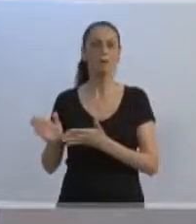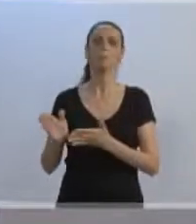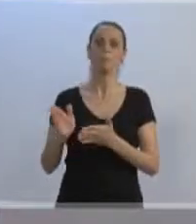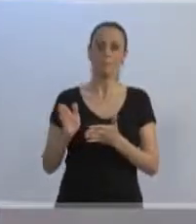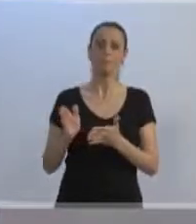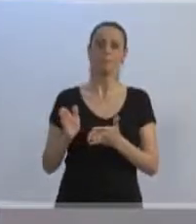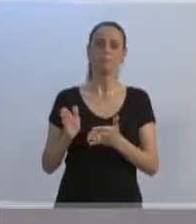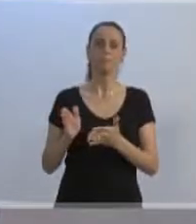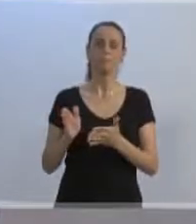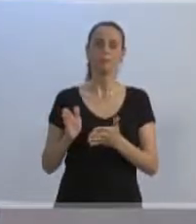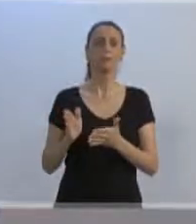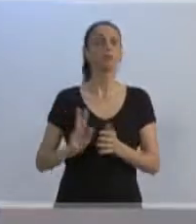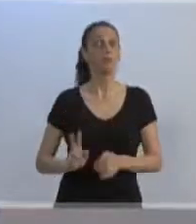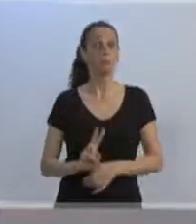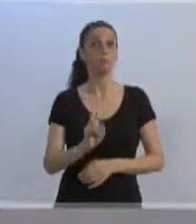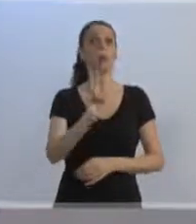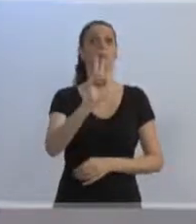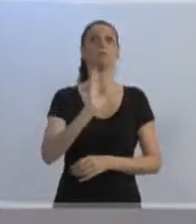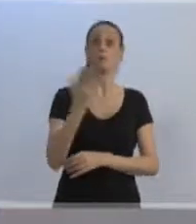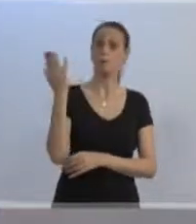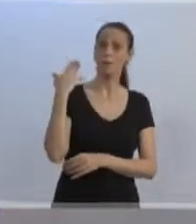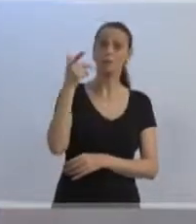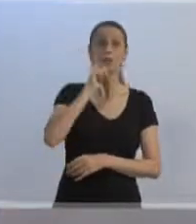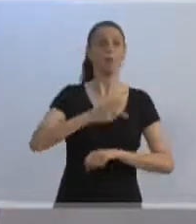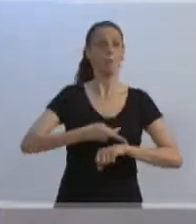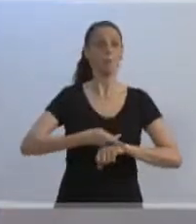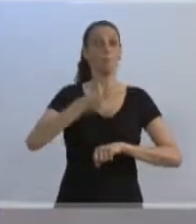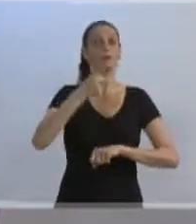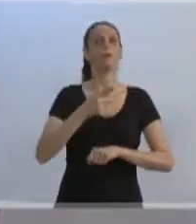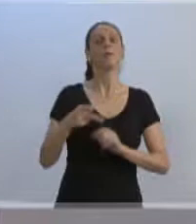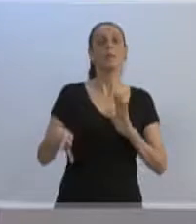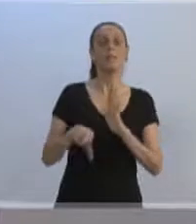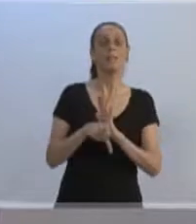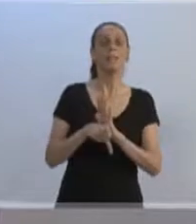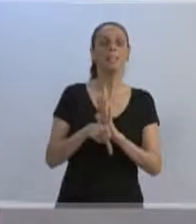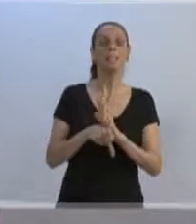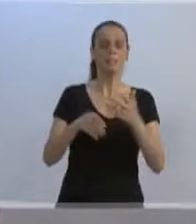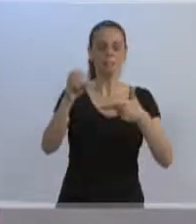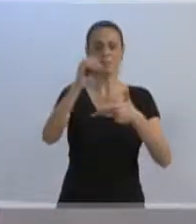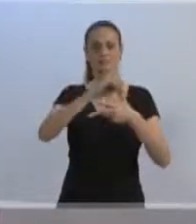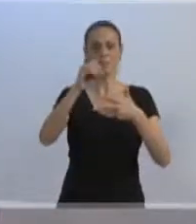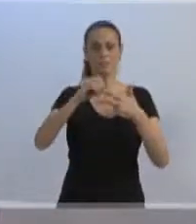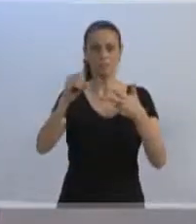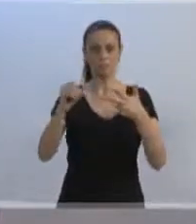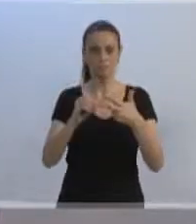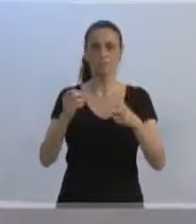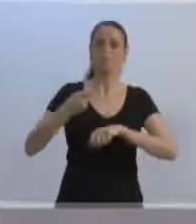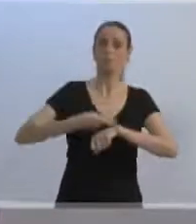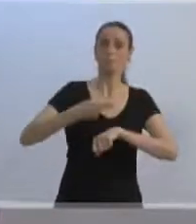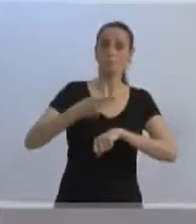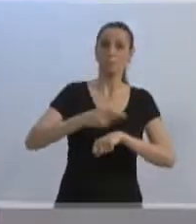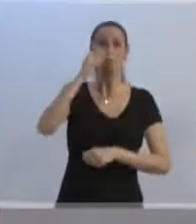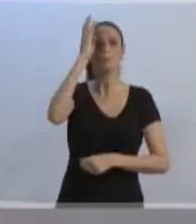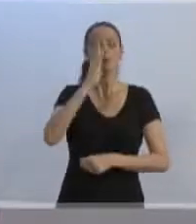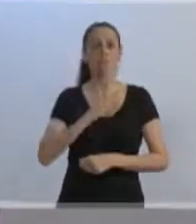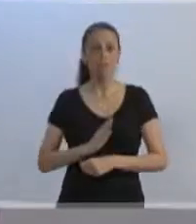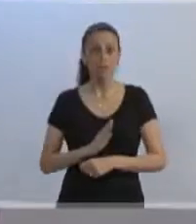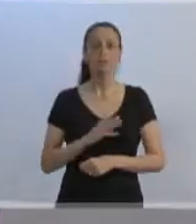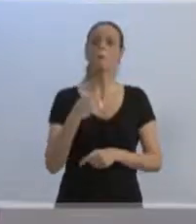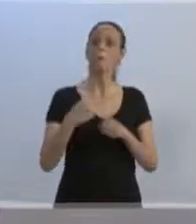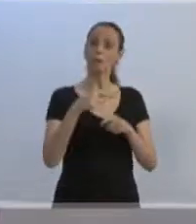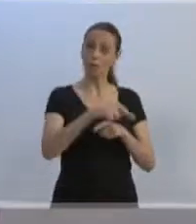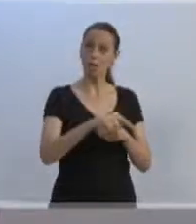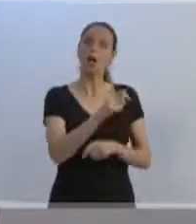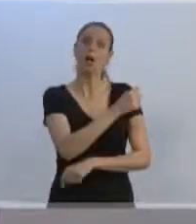até a enaltecer ela já teve premiações inclusive no enem premiações aí nível brasileiro na condição do estudo